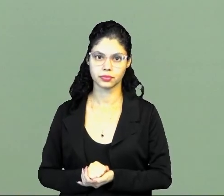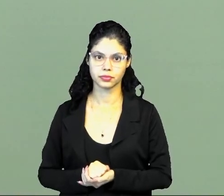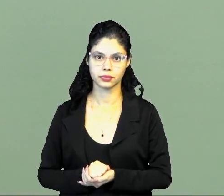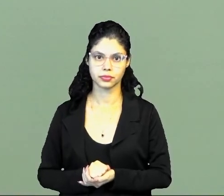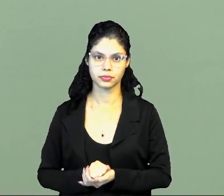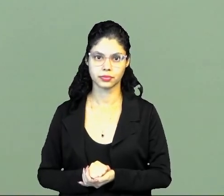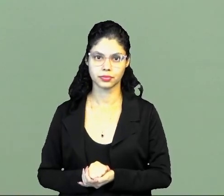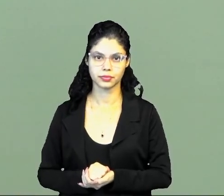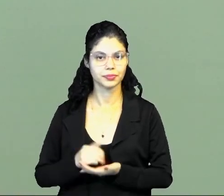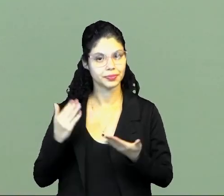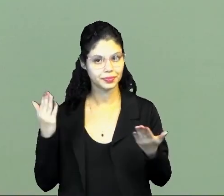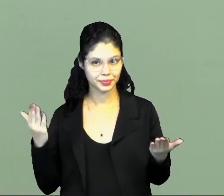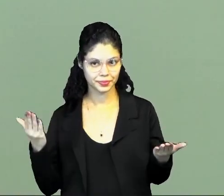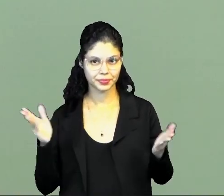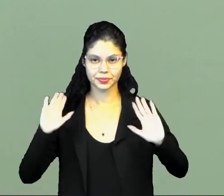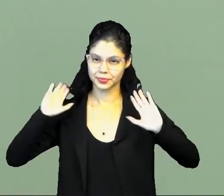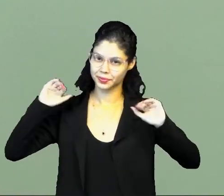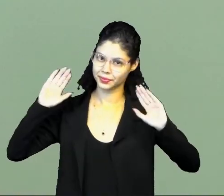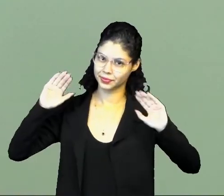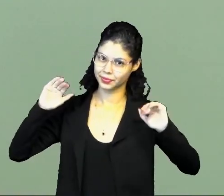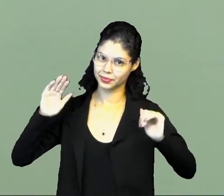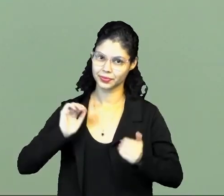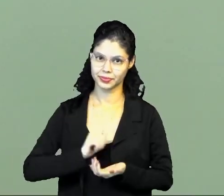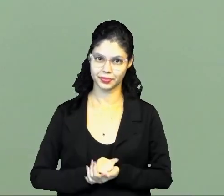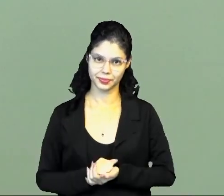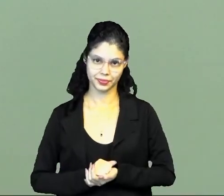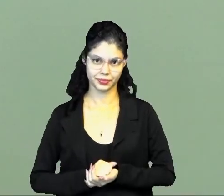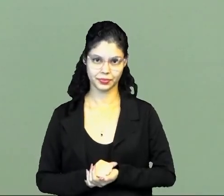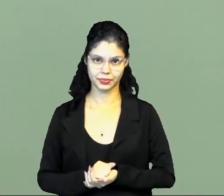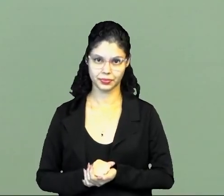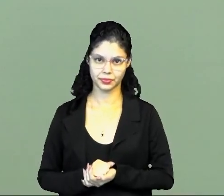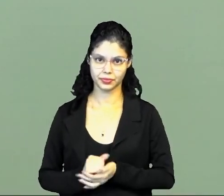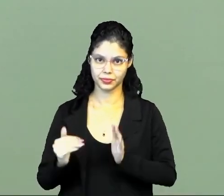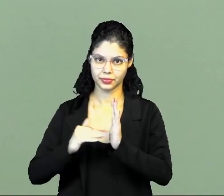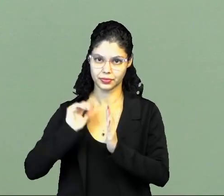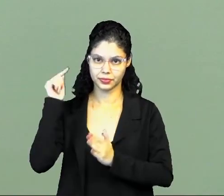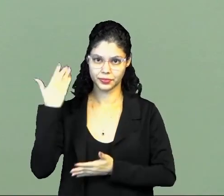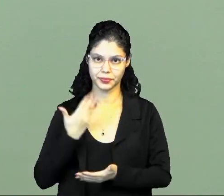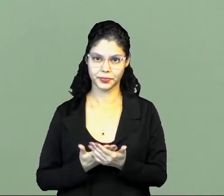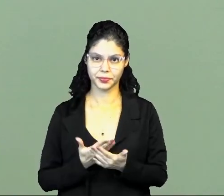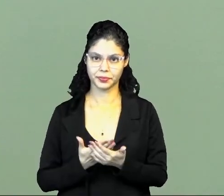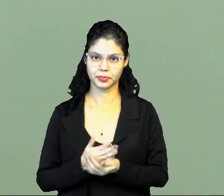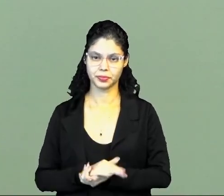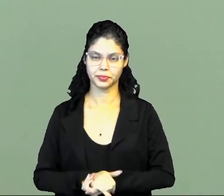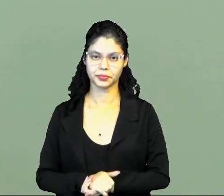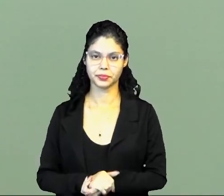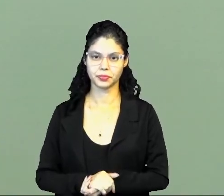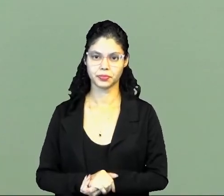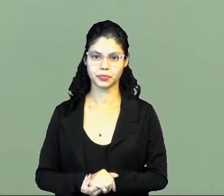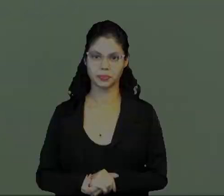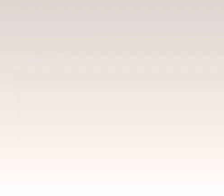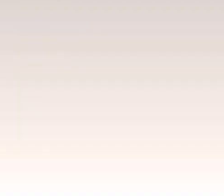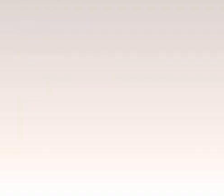E é isso. Bye bye. See you next class. Tchau, tchau. Até a próxima aula.